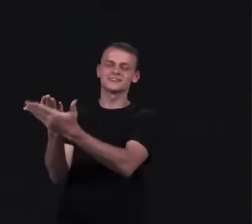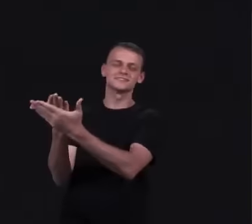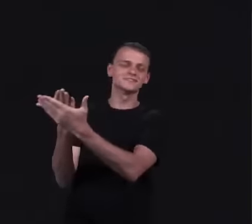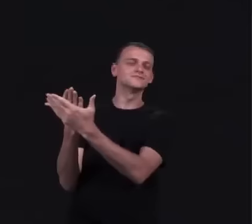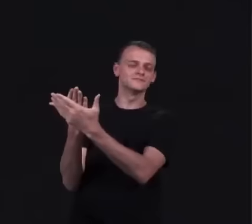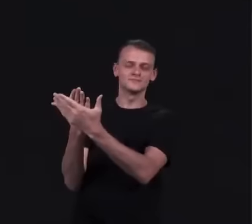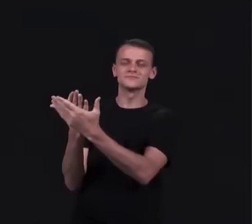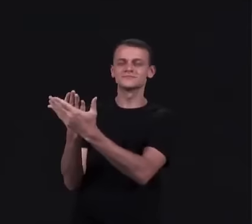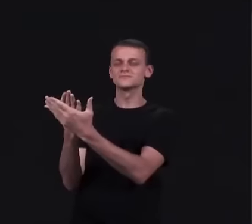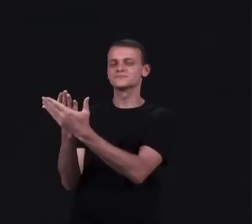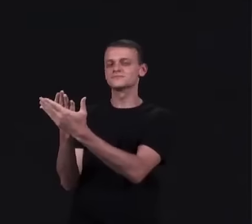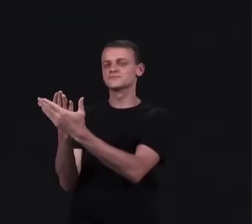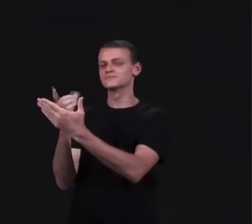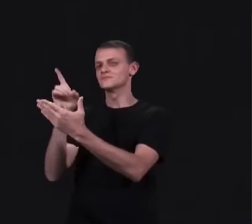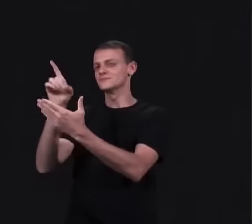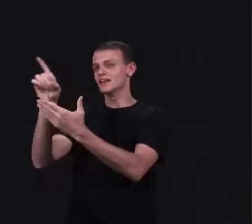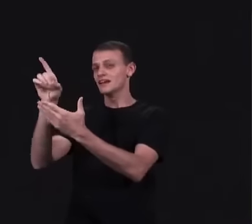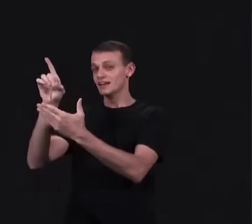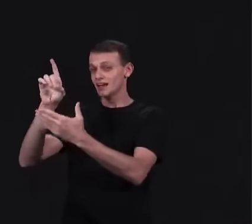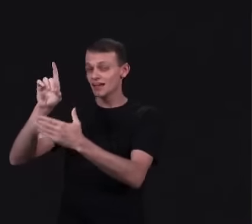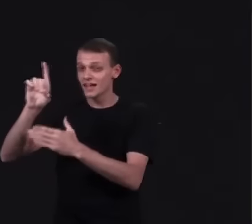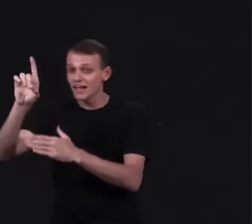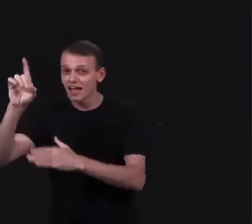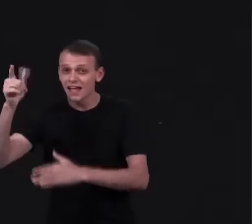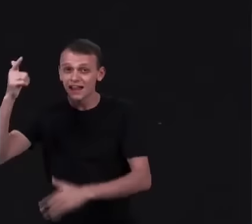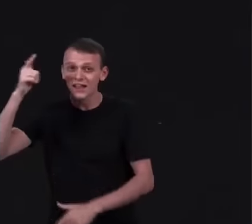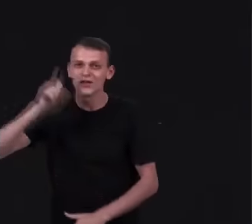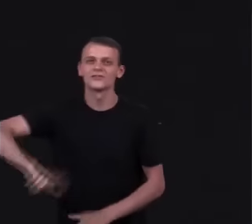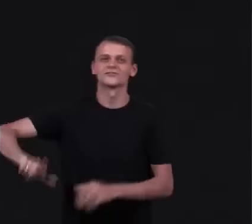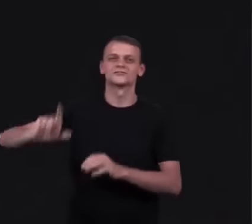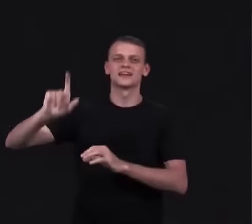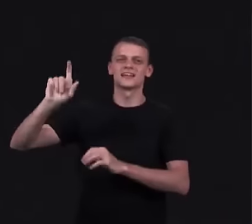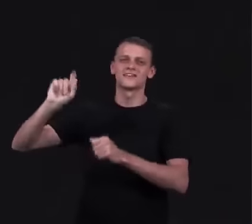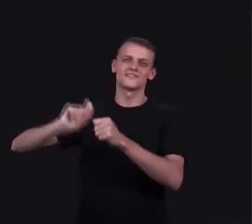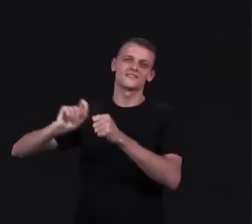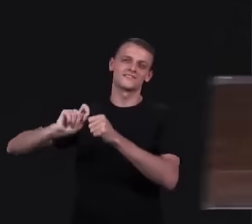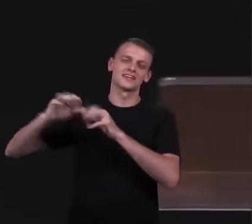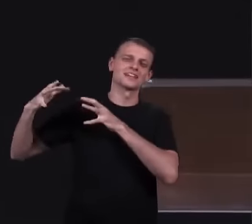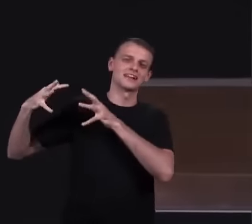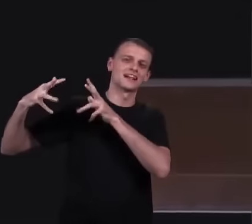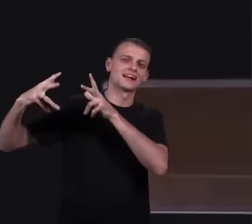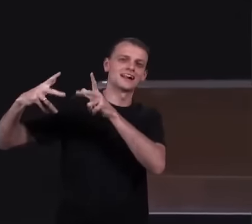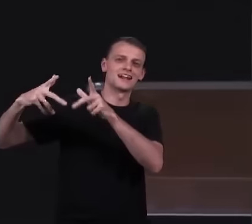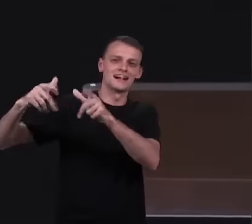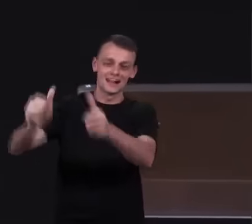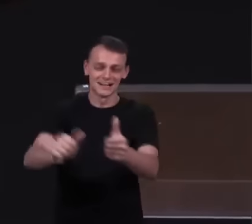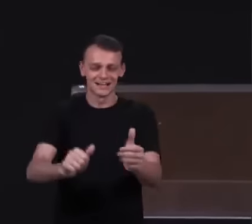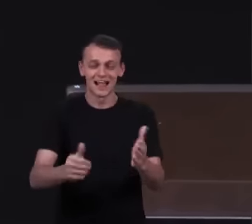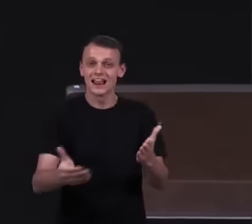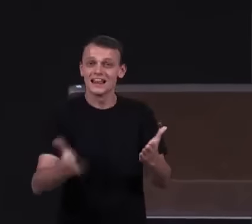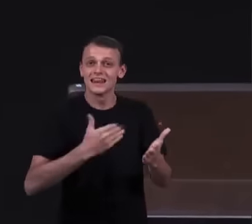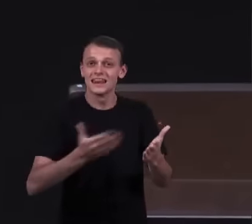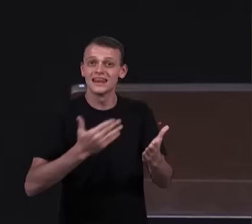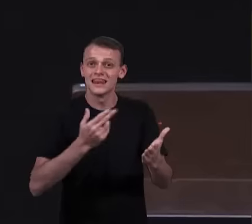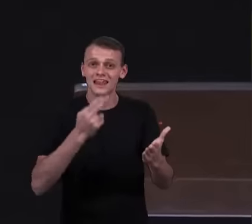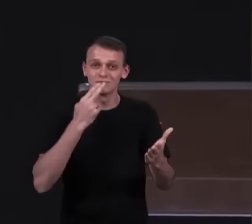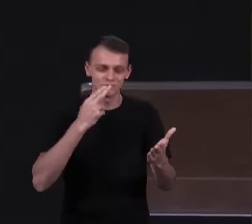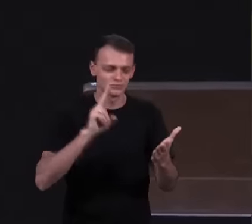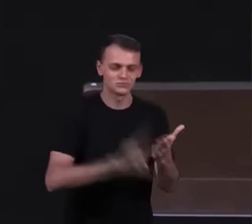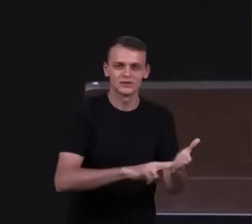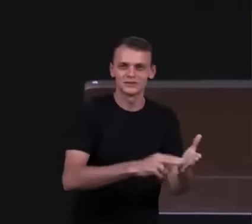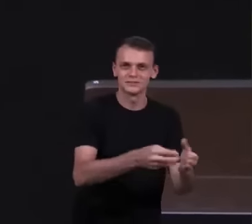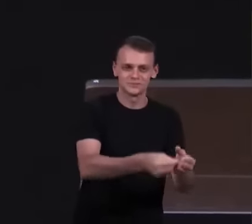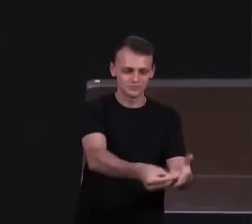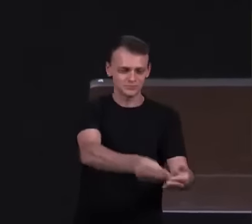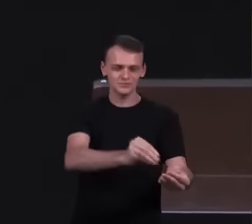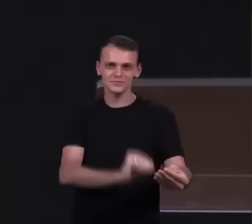de saber que Ele é digno de abrir o livro e desatar os seus selos, e levar a história, conduzir a história àquilo que ela deve